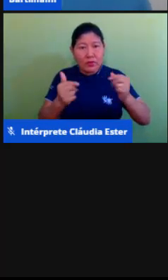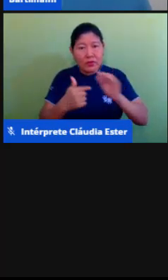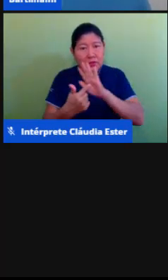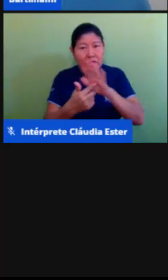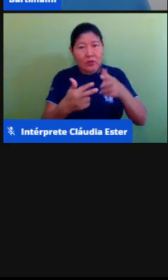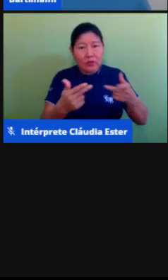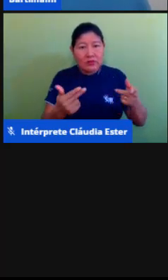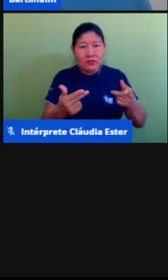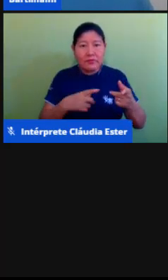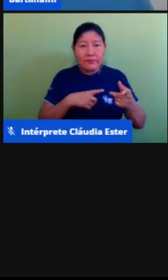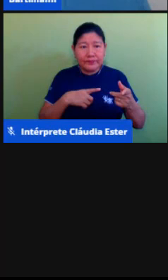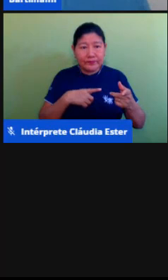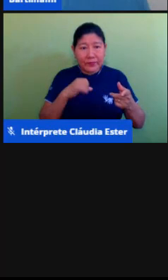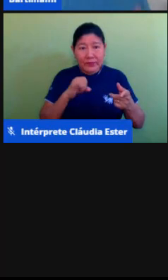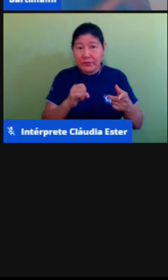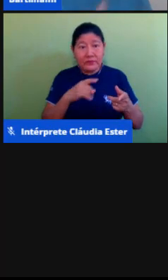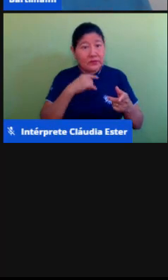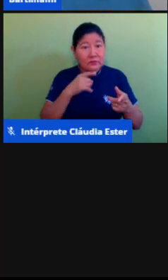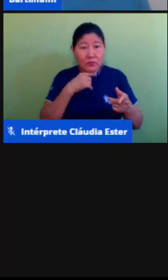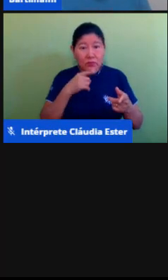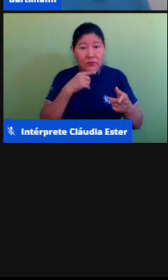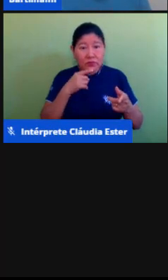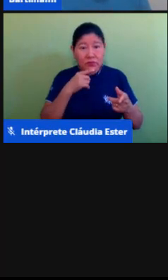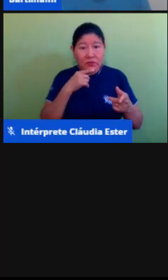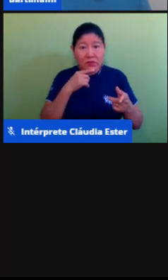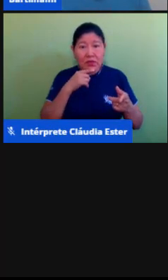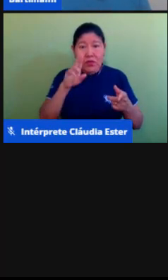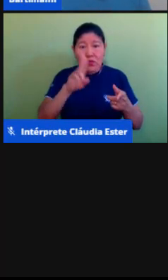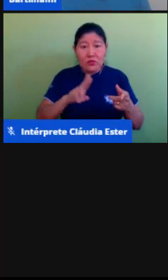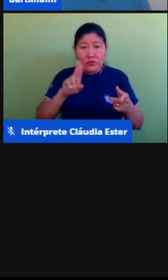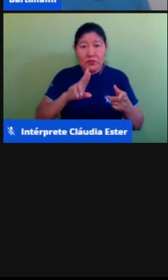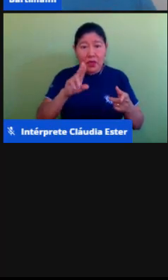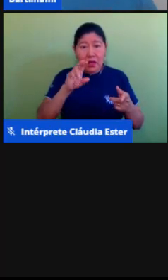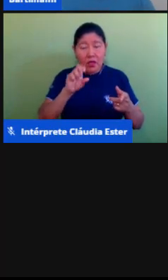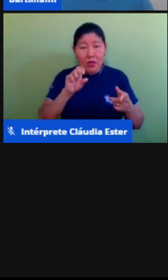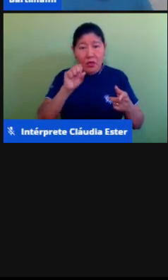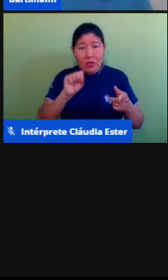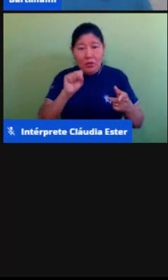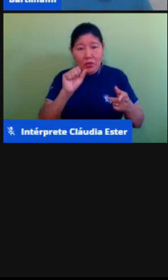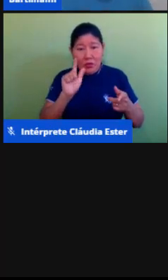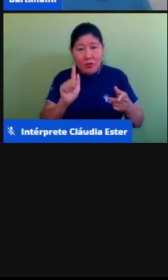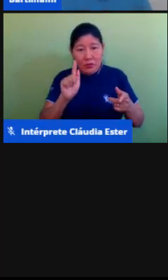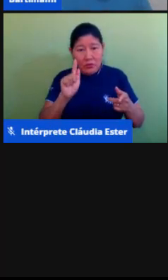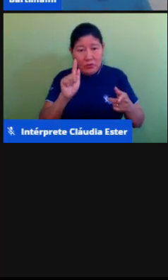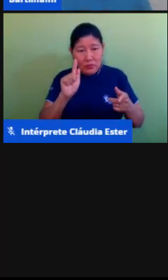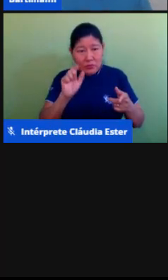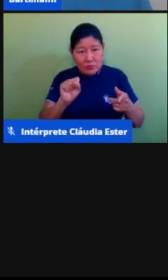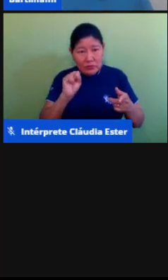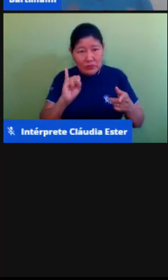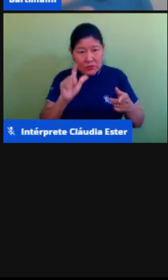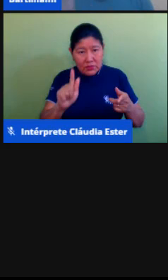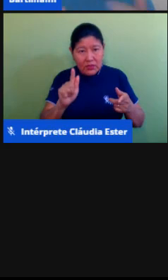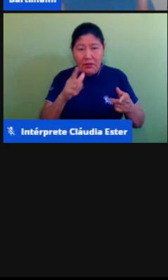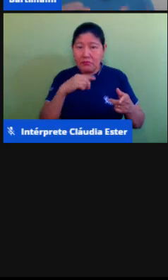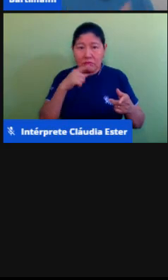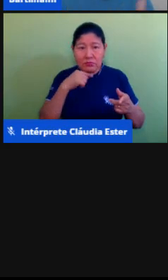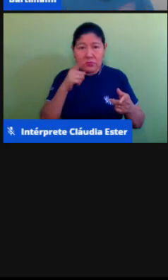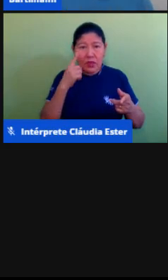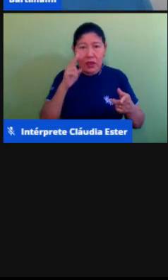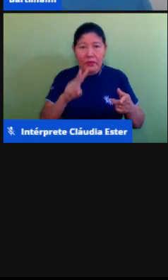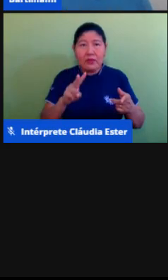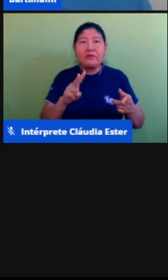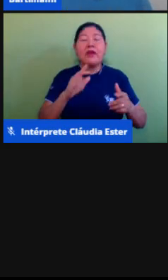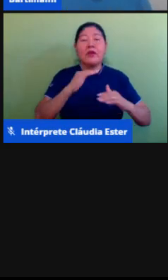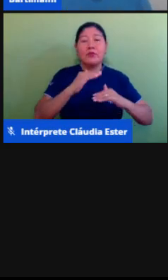não tenha essa facilidade com SIG, você vai trabalhar aqui direto da plataforma, porque ela é de fácil manuseio, você vai perceber isso na medida